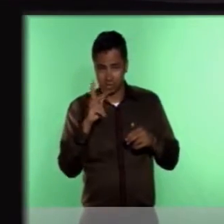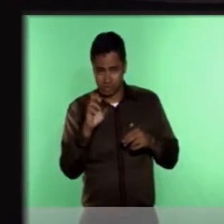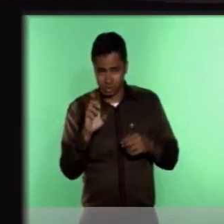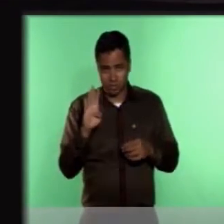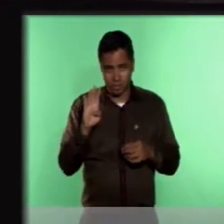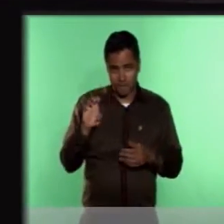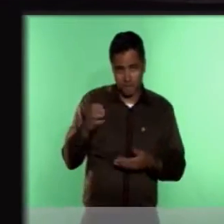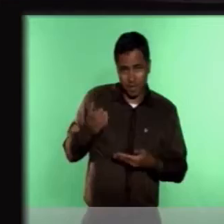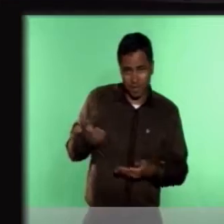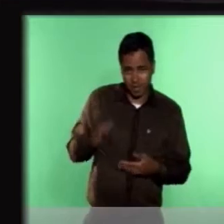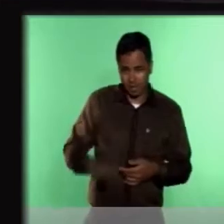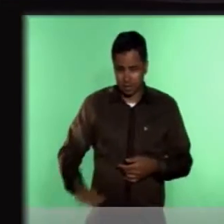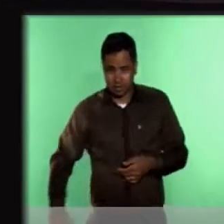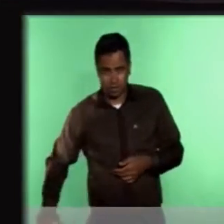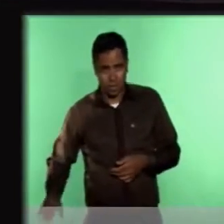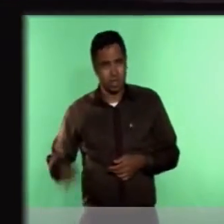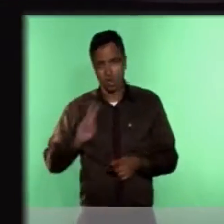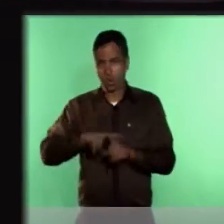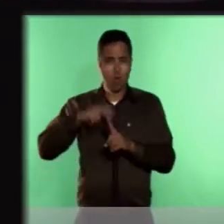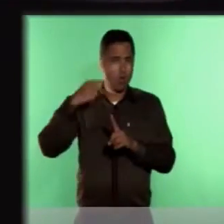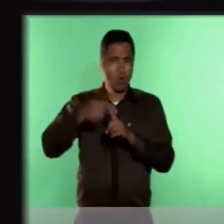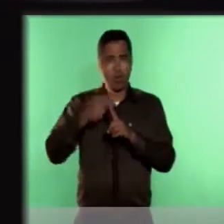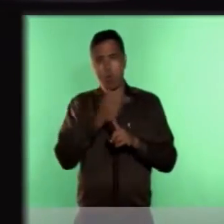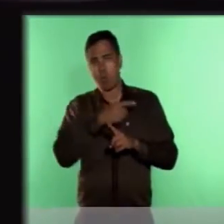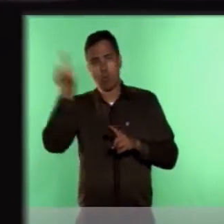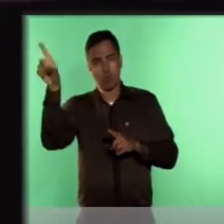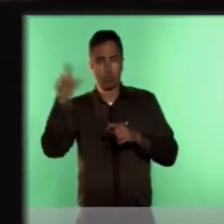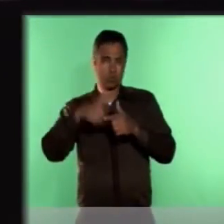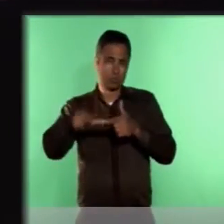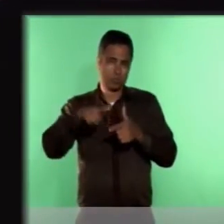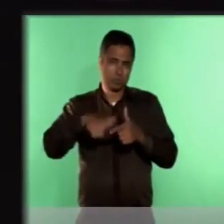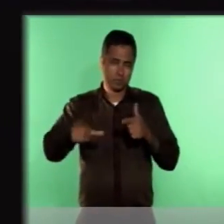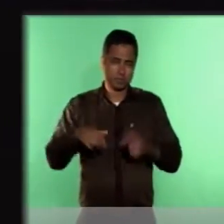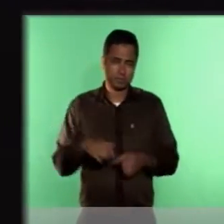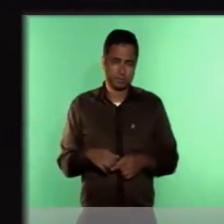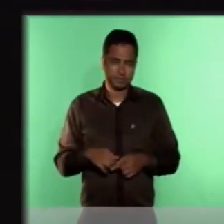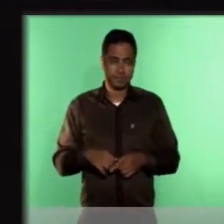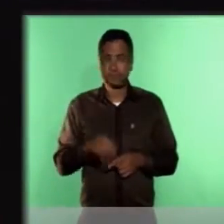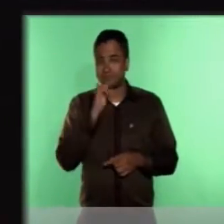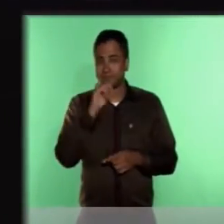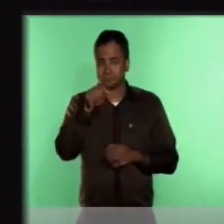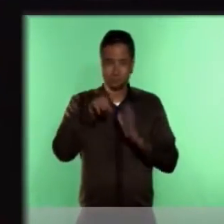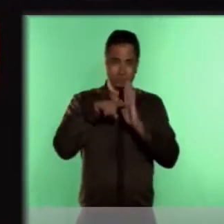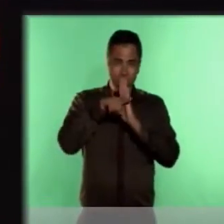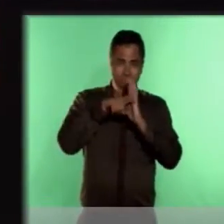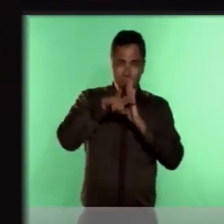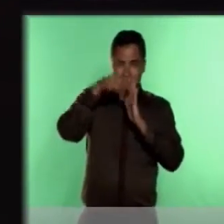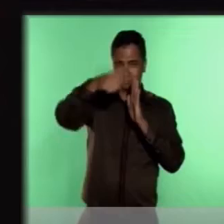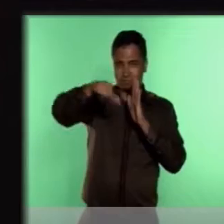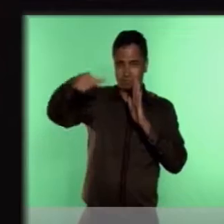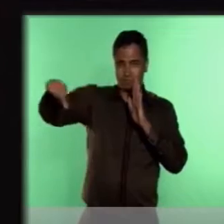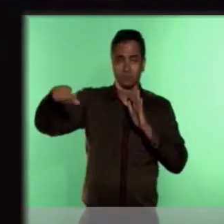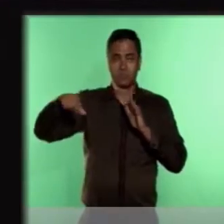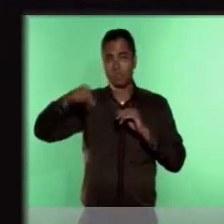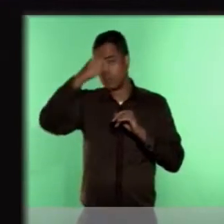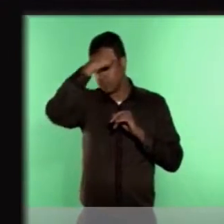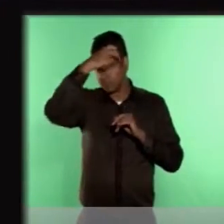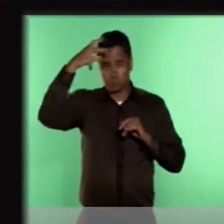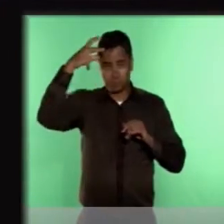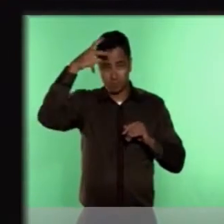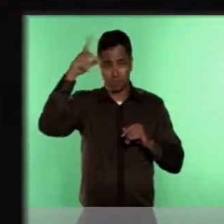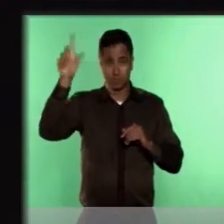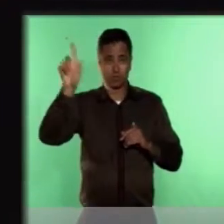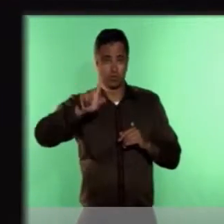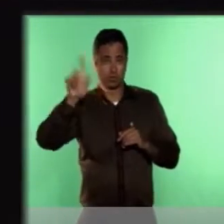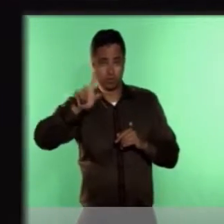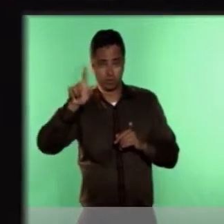as pesquisas qualitativas sobre a avaliação da gestão de um prefeito, vocês vão perceber que o direito à creche é um dos